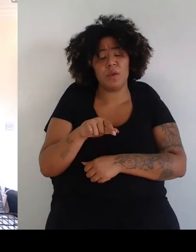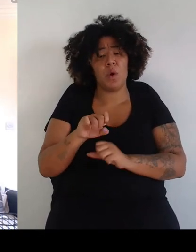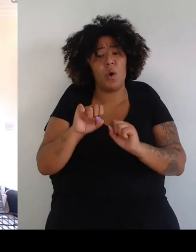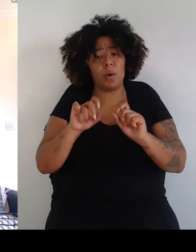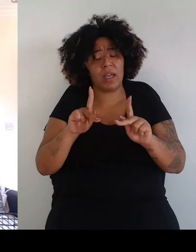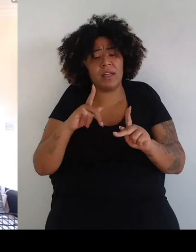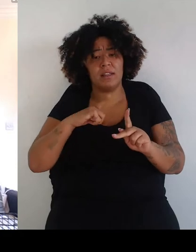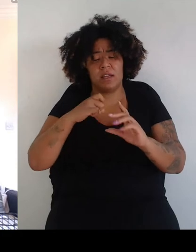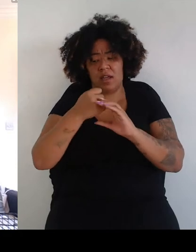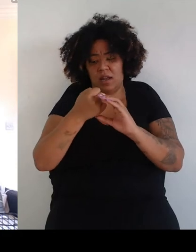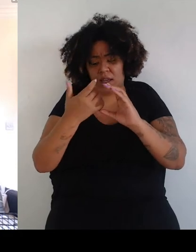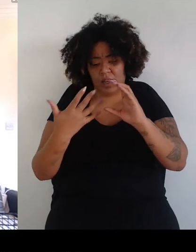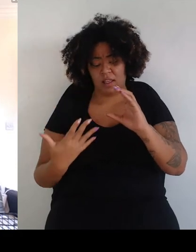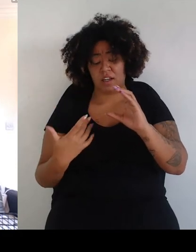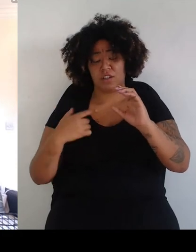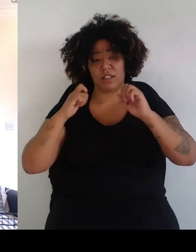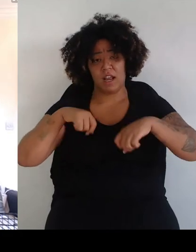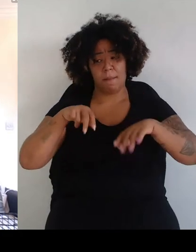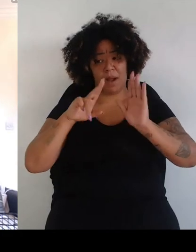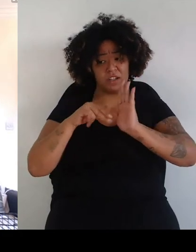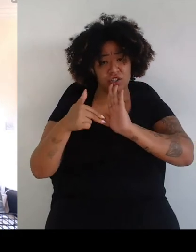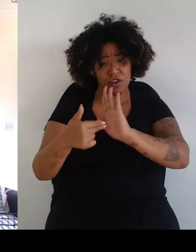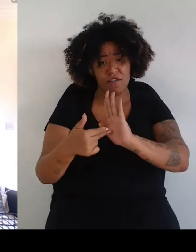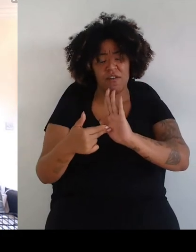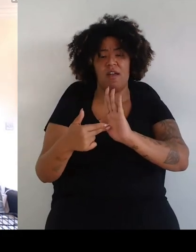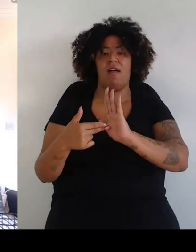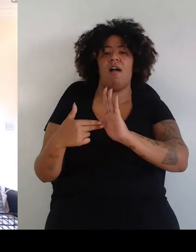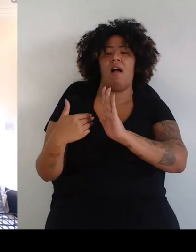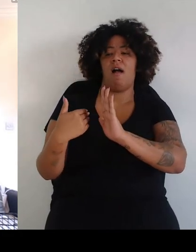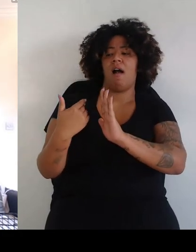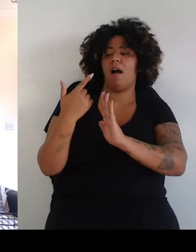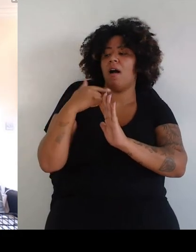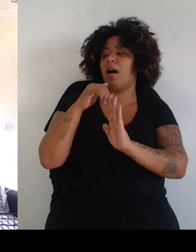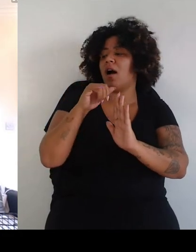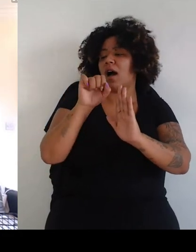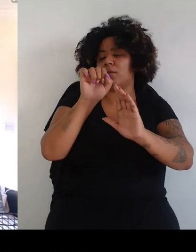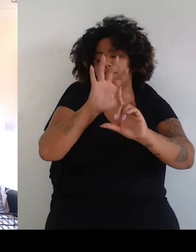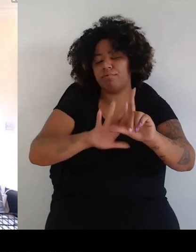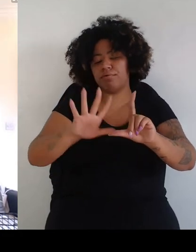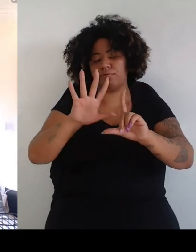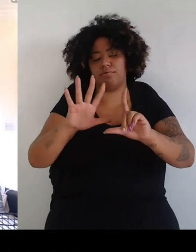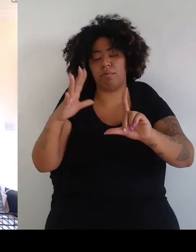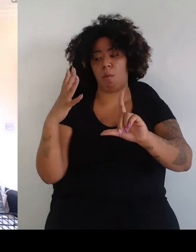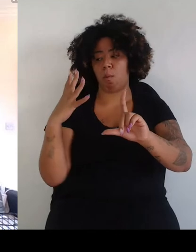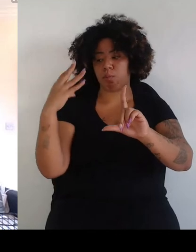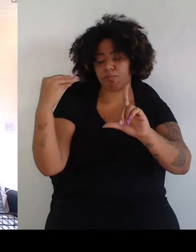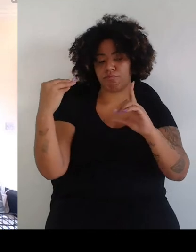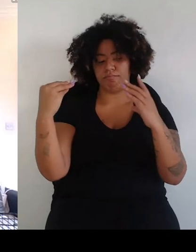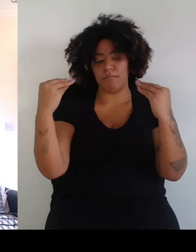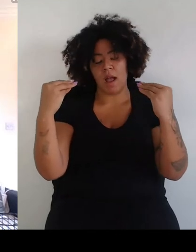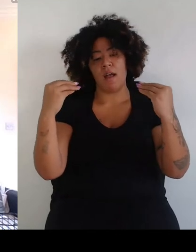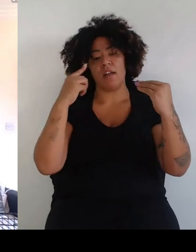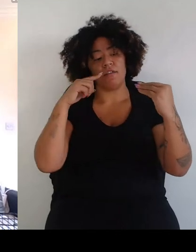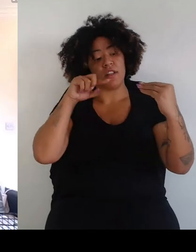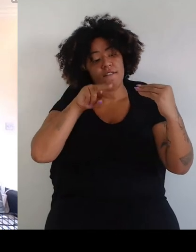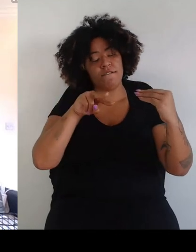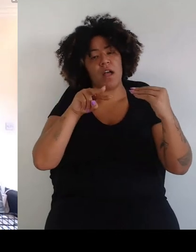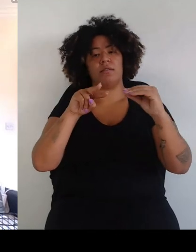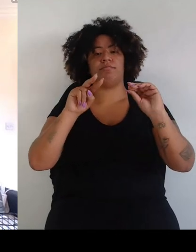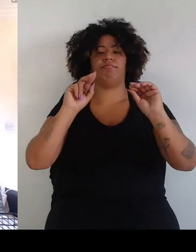que identificam a sua obra algumas figuras que se repetem e que se referem algumas pessoas